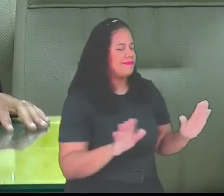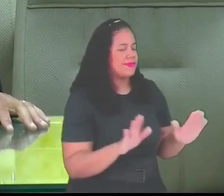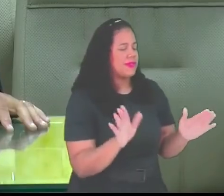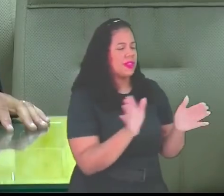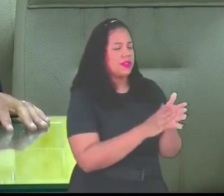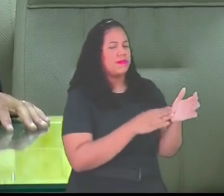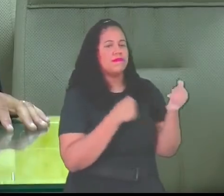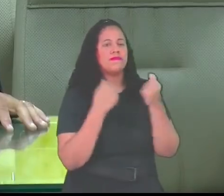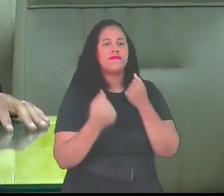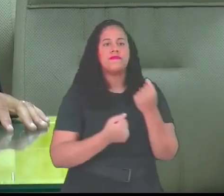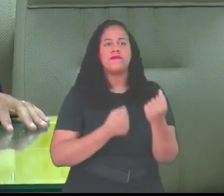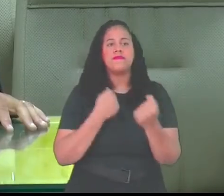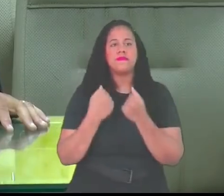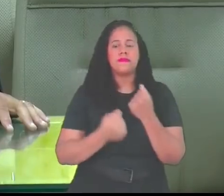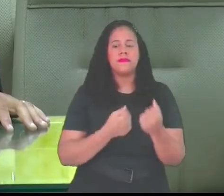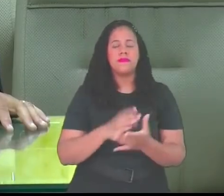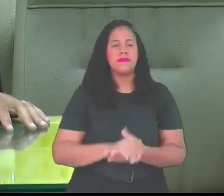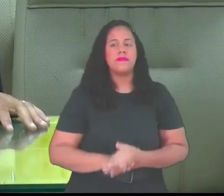Aleluia.